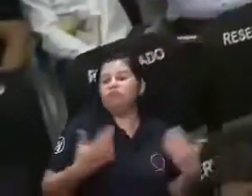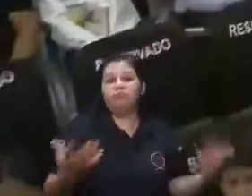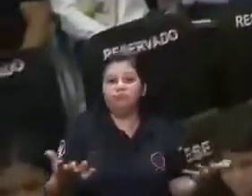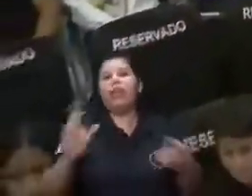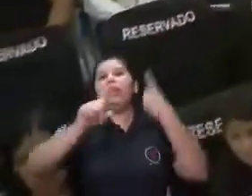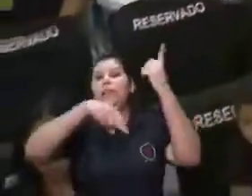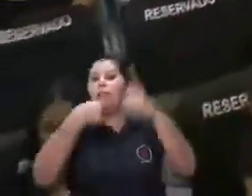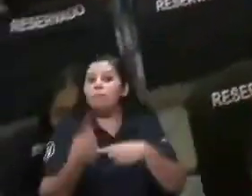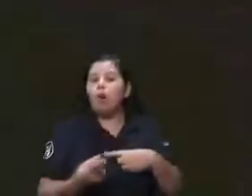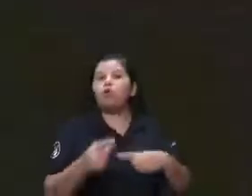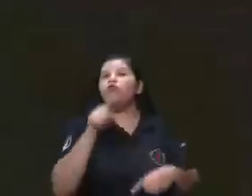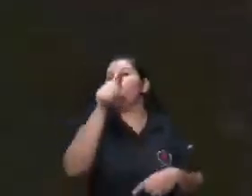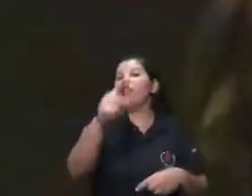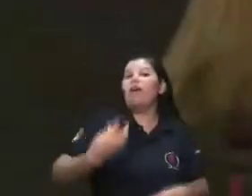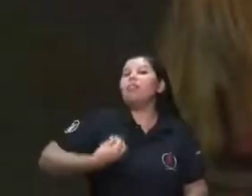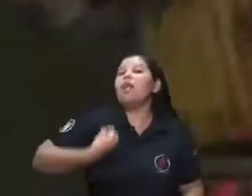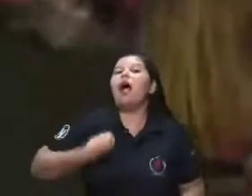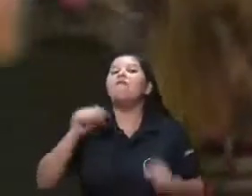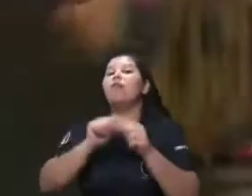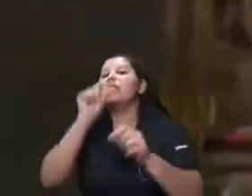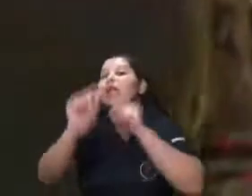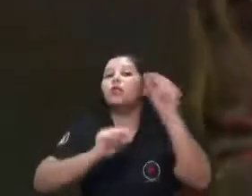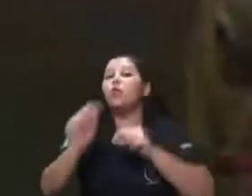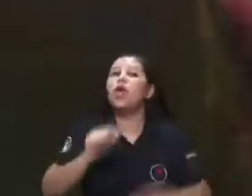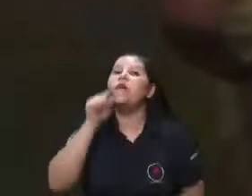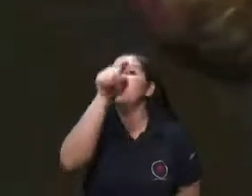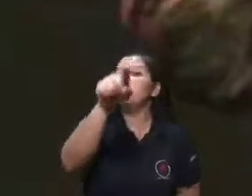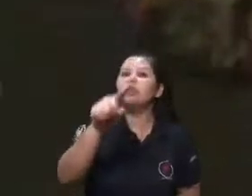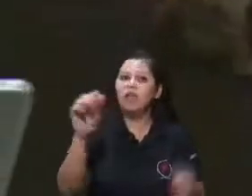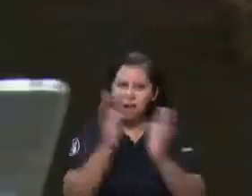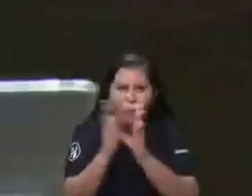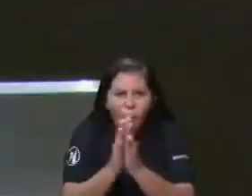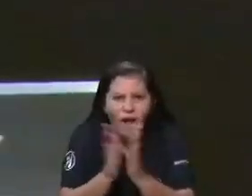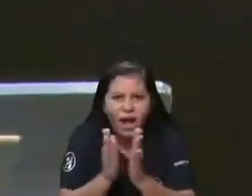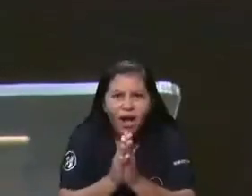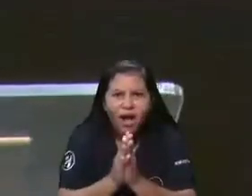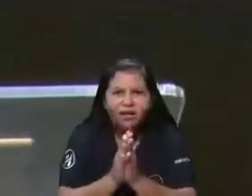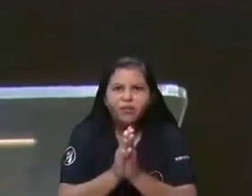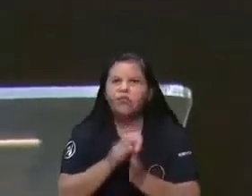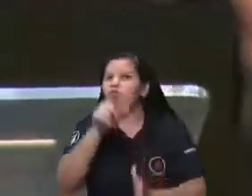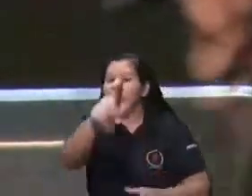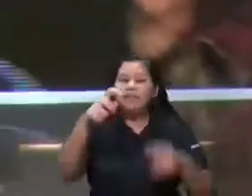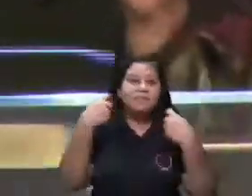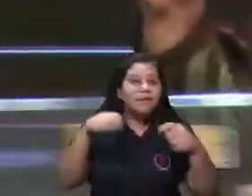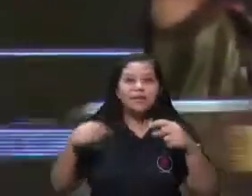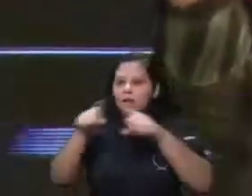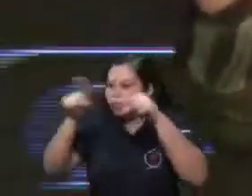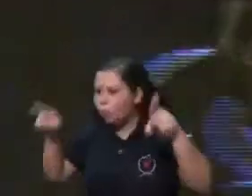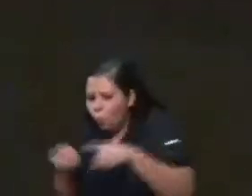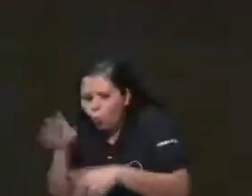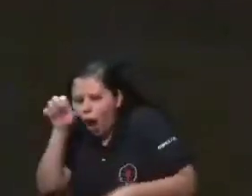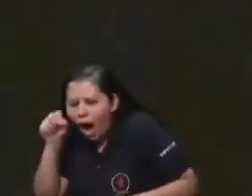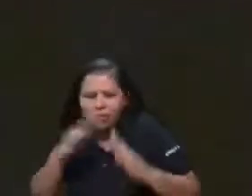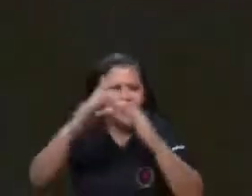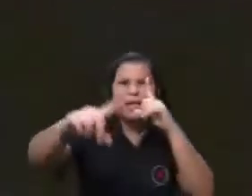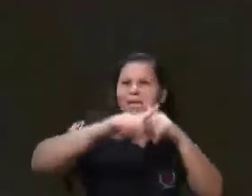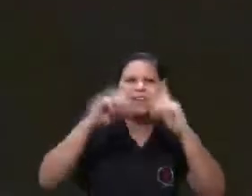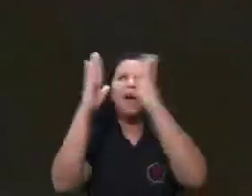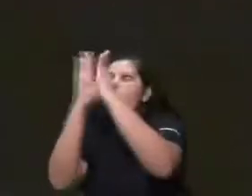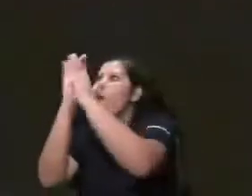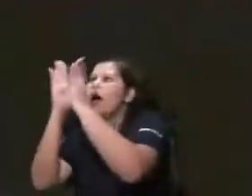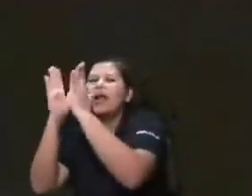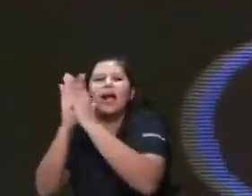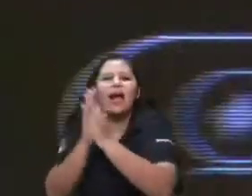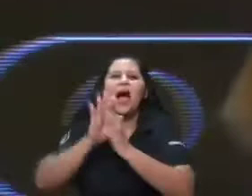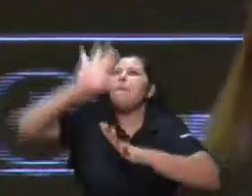da fumaça. Aonde ele estava, no santuário. Aonde ele estava.